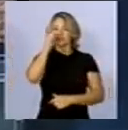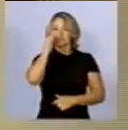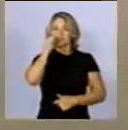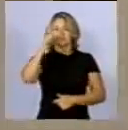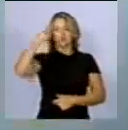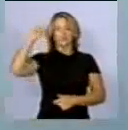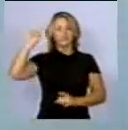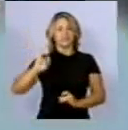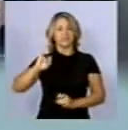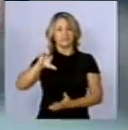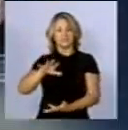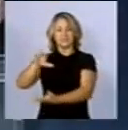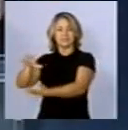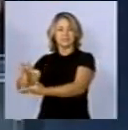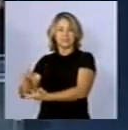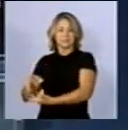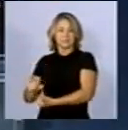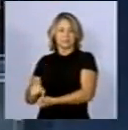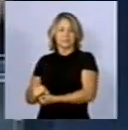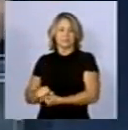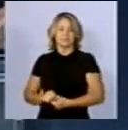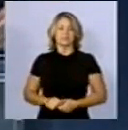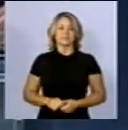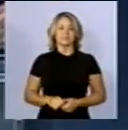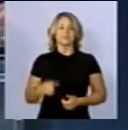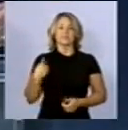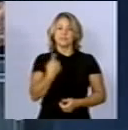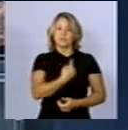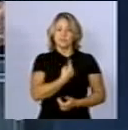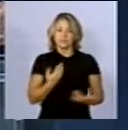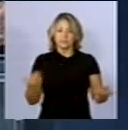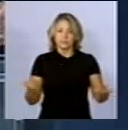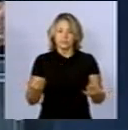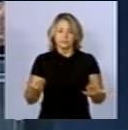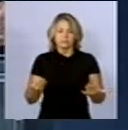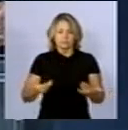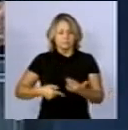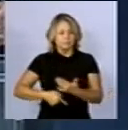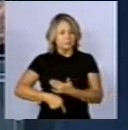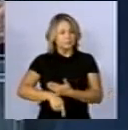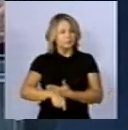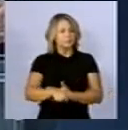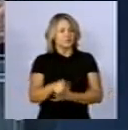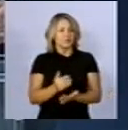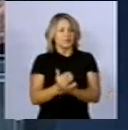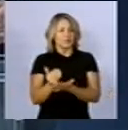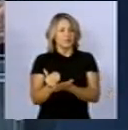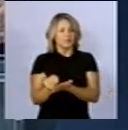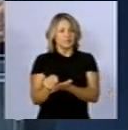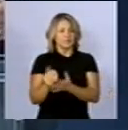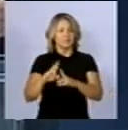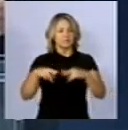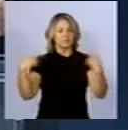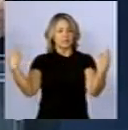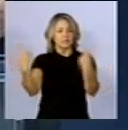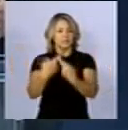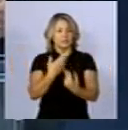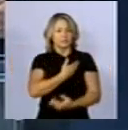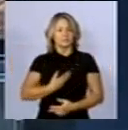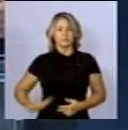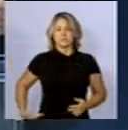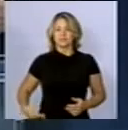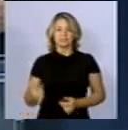internacional. Eh, nós nessa altura da da audiência pública